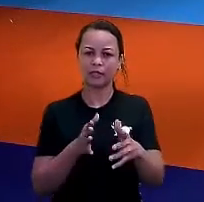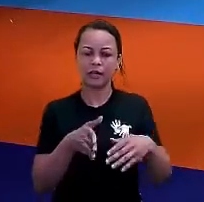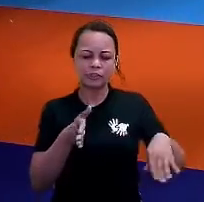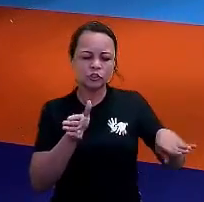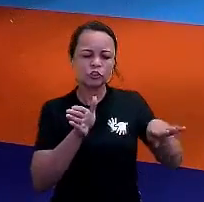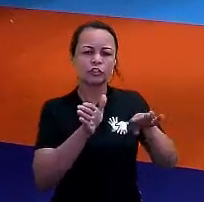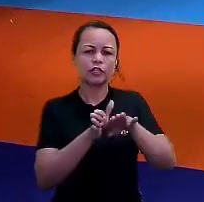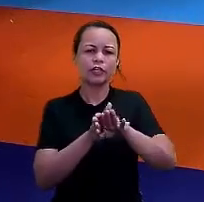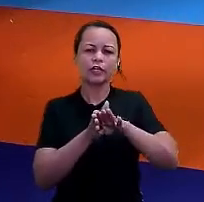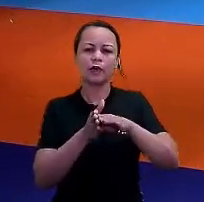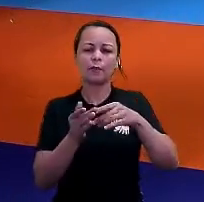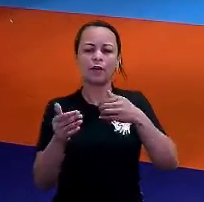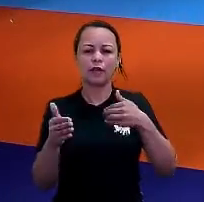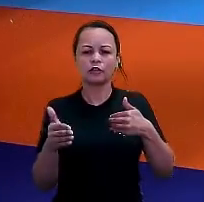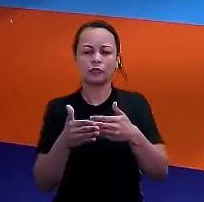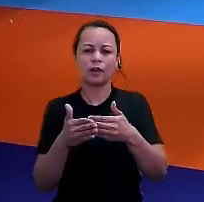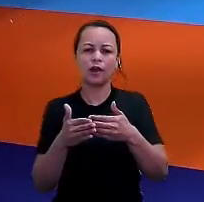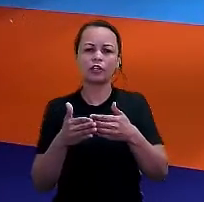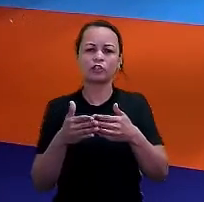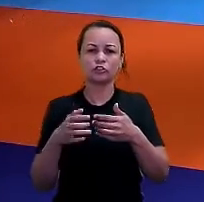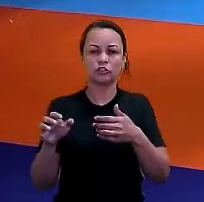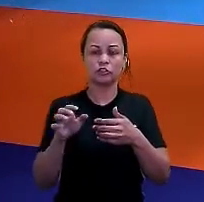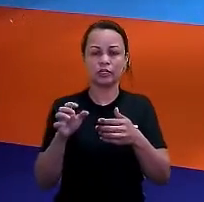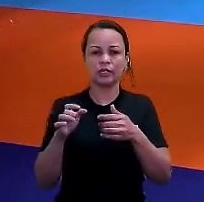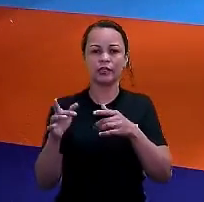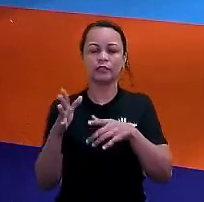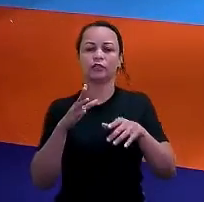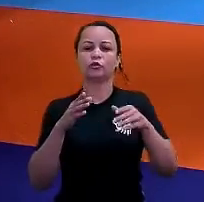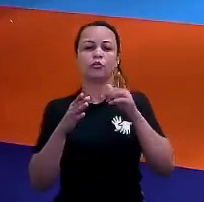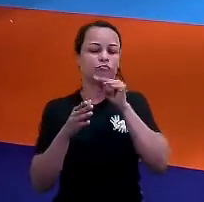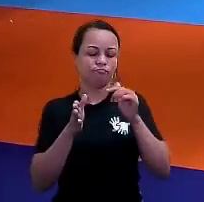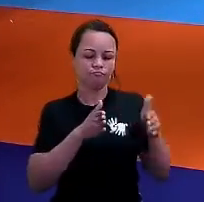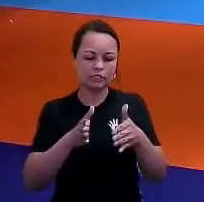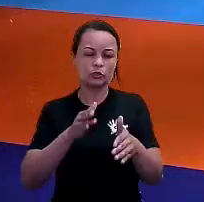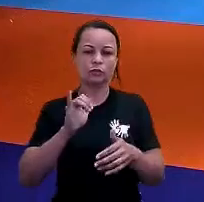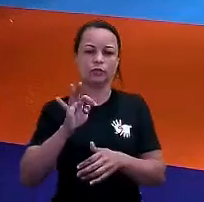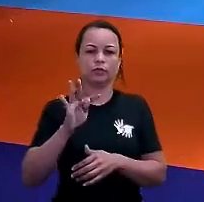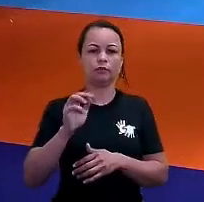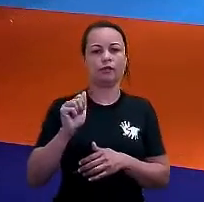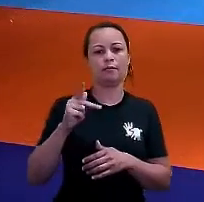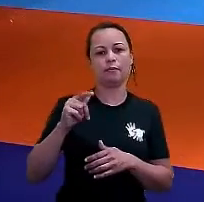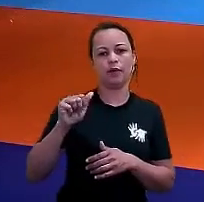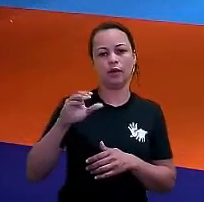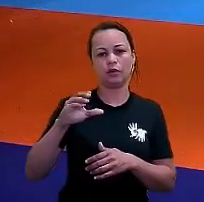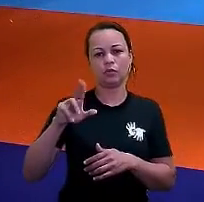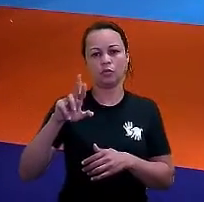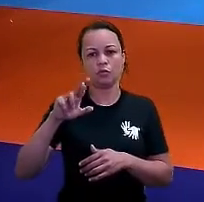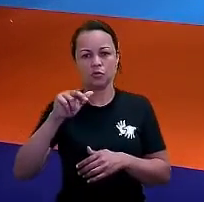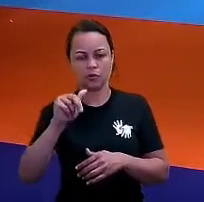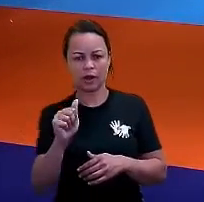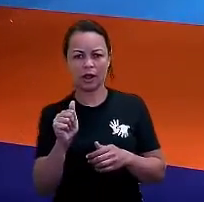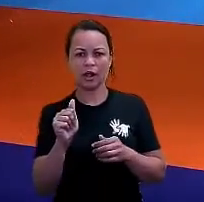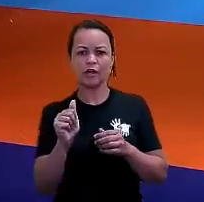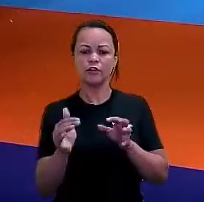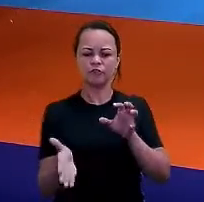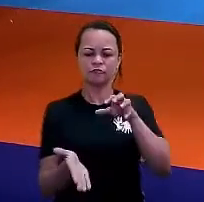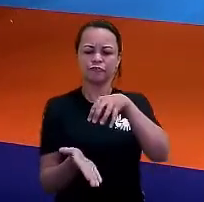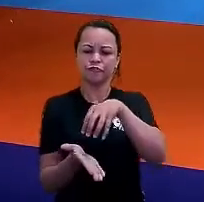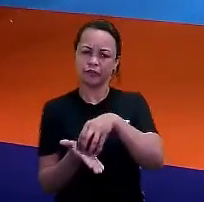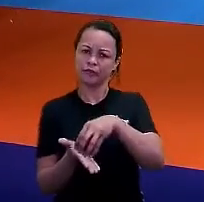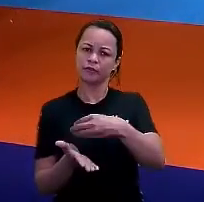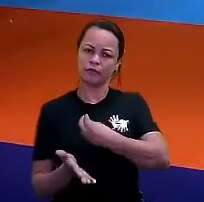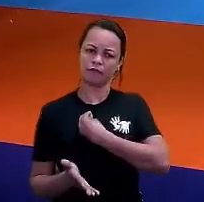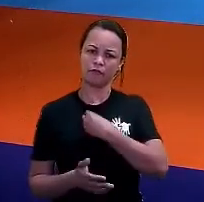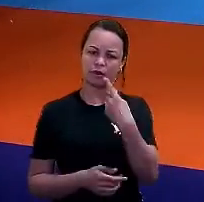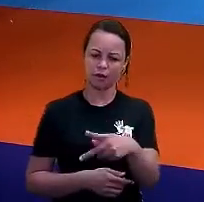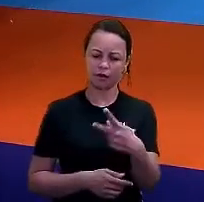ali pelas margens esquerdas do rio Itapacurá e fixa residência. Vocês percebem